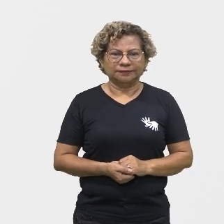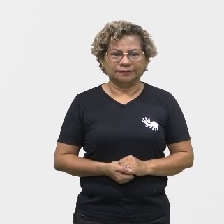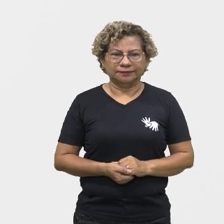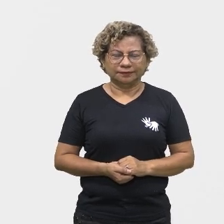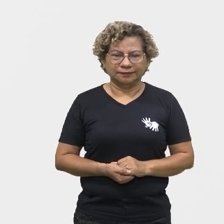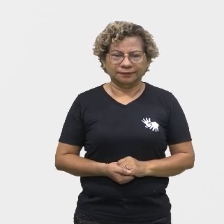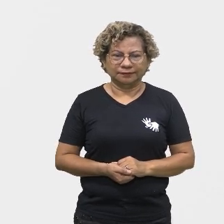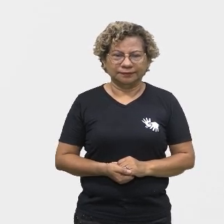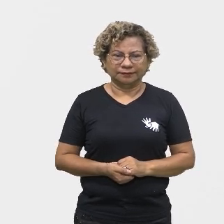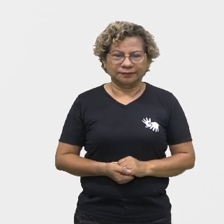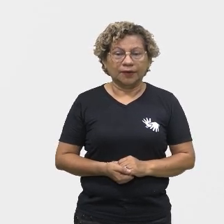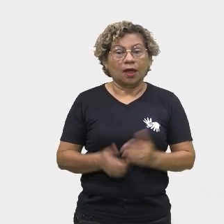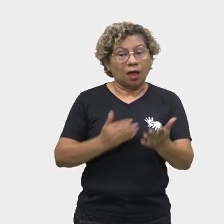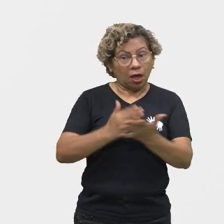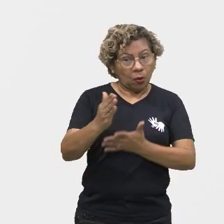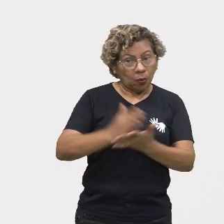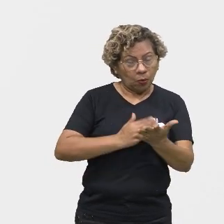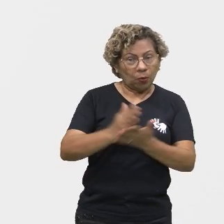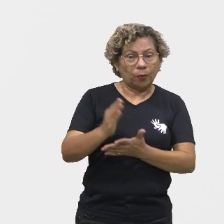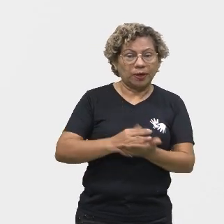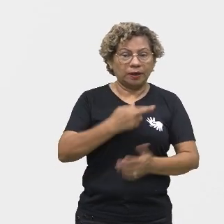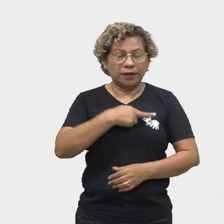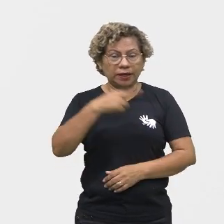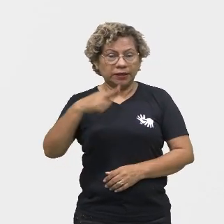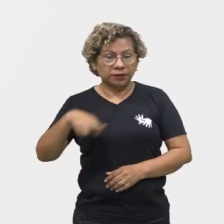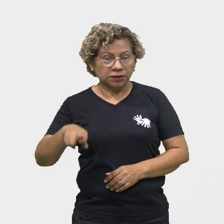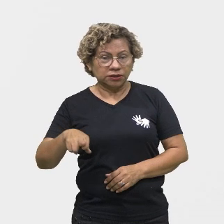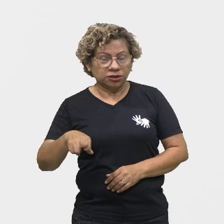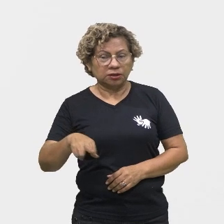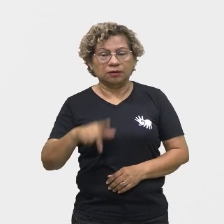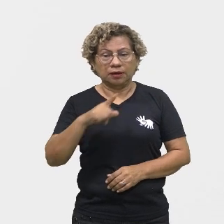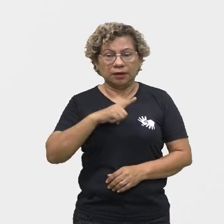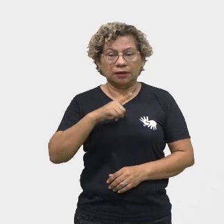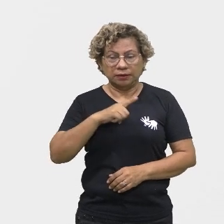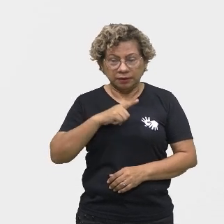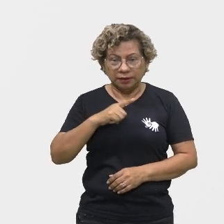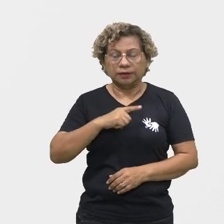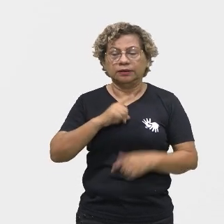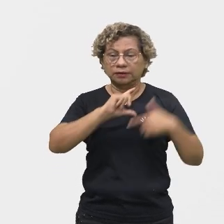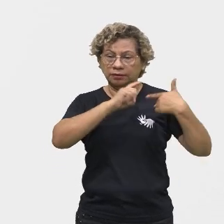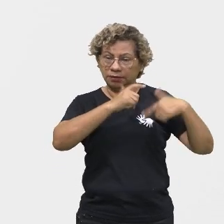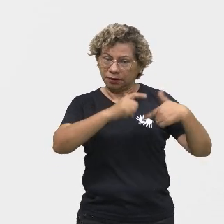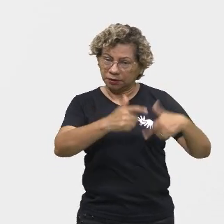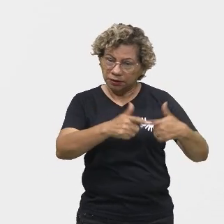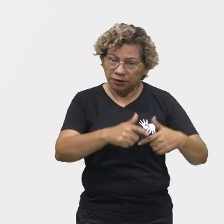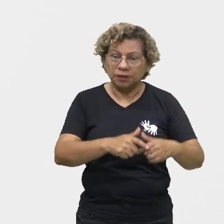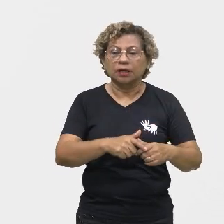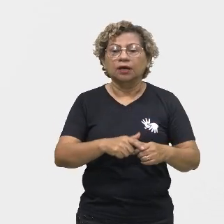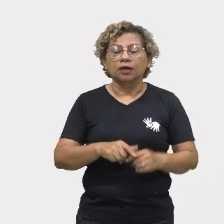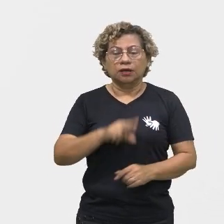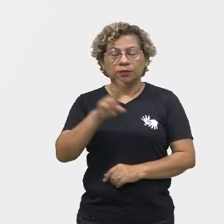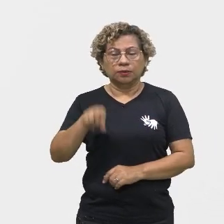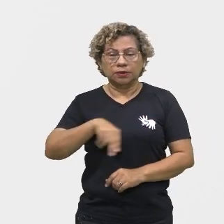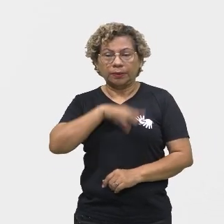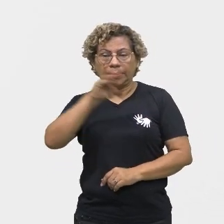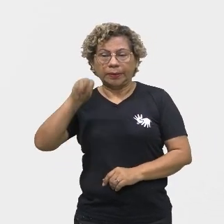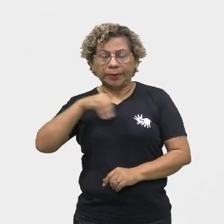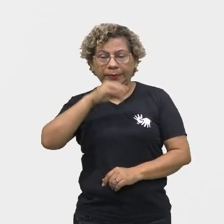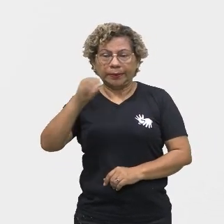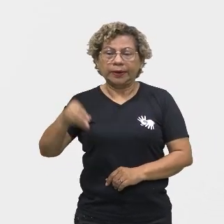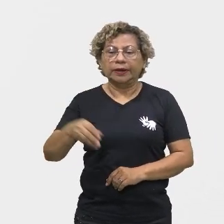Há algumas tradições religiosas que ainda hoje se utilizam da oralidade para